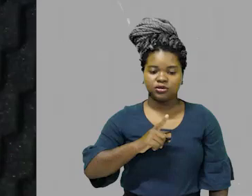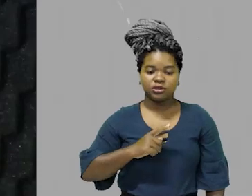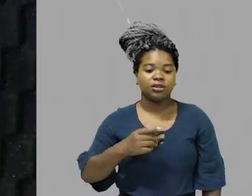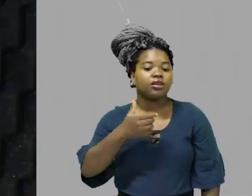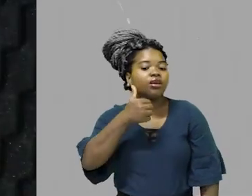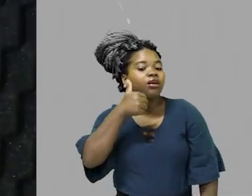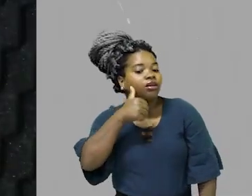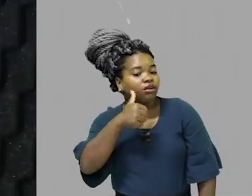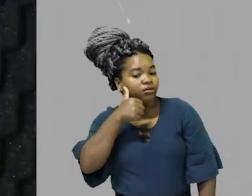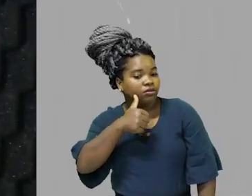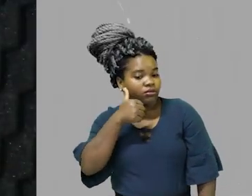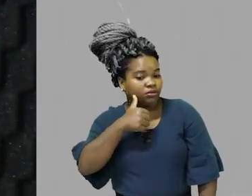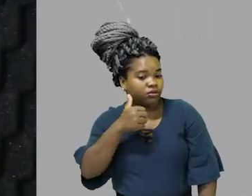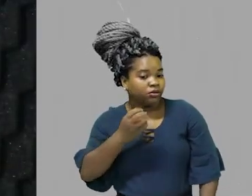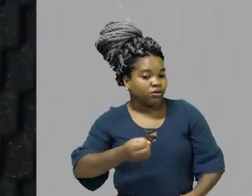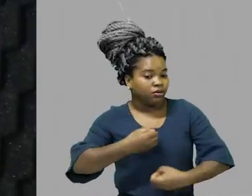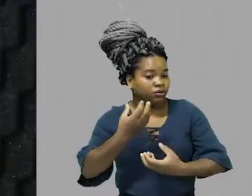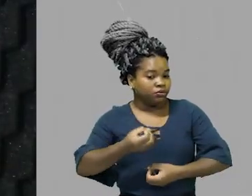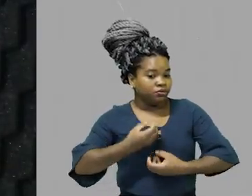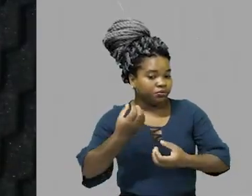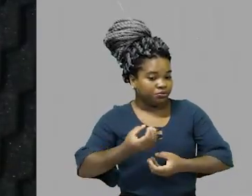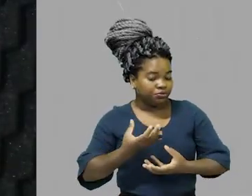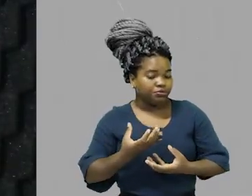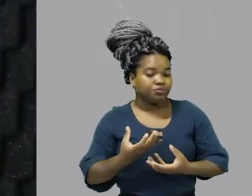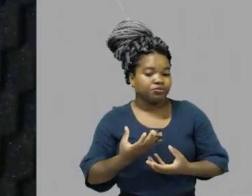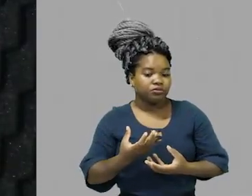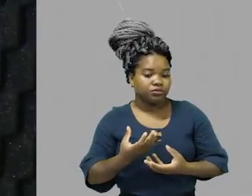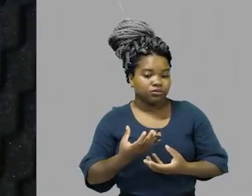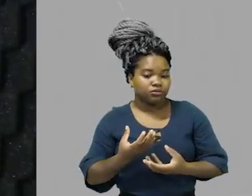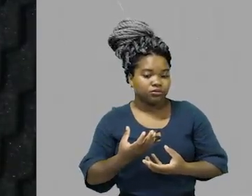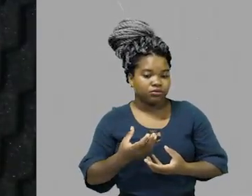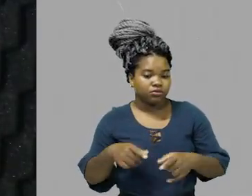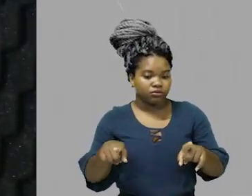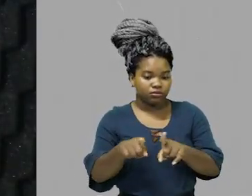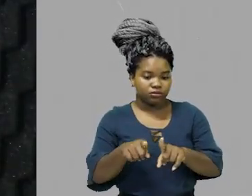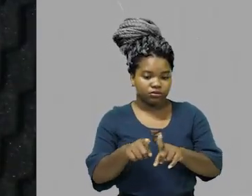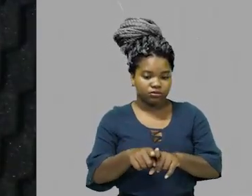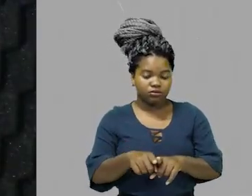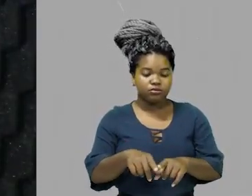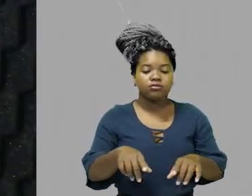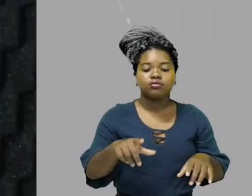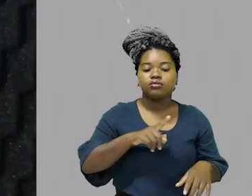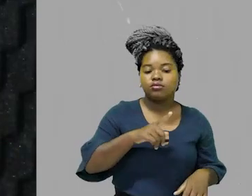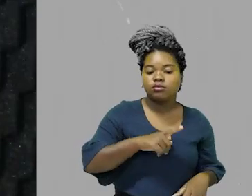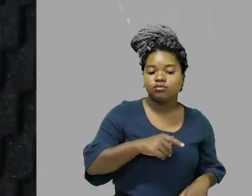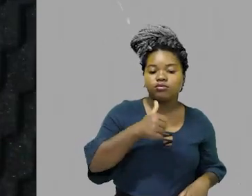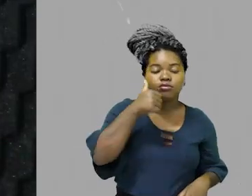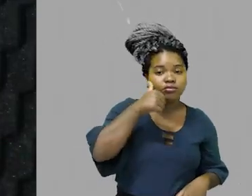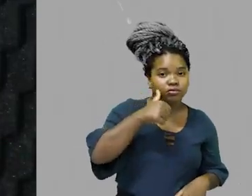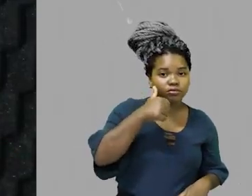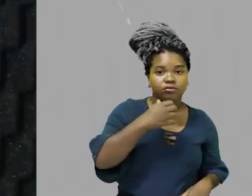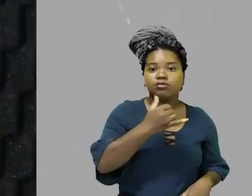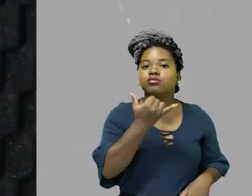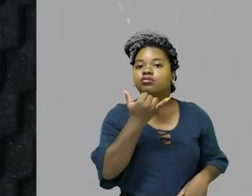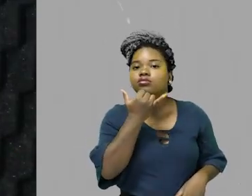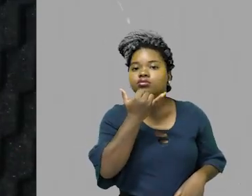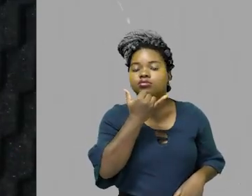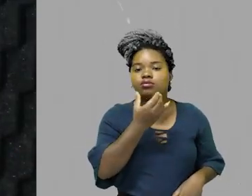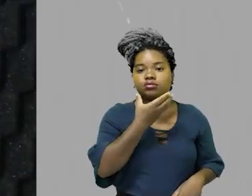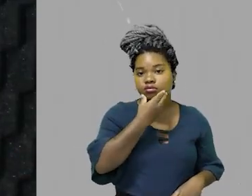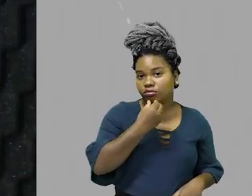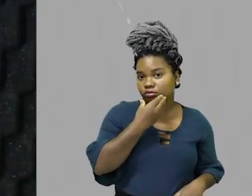feminino, que é aquele que produz o gameta feminino, e tem o gametângio masculino. logicamente, que é o que produz o